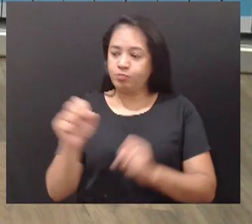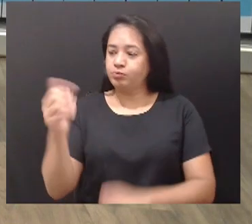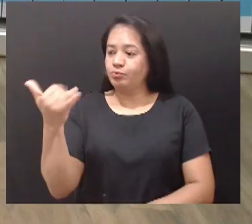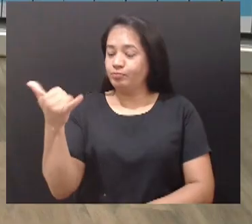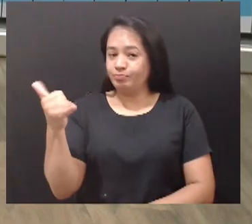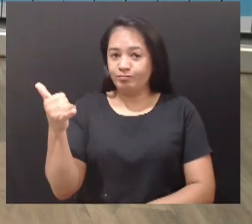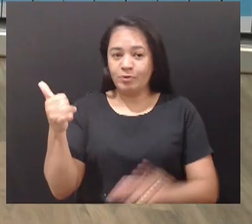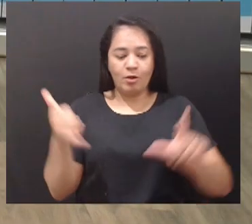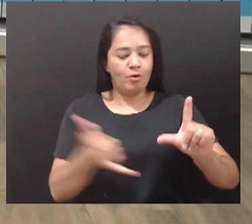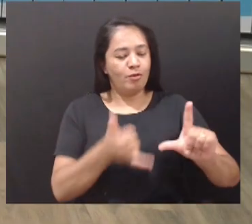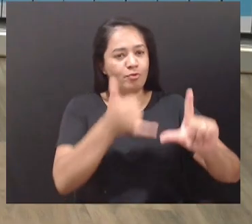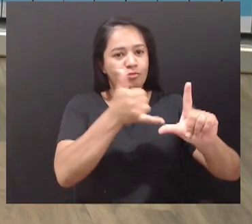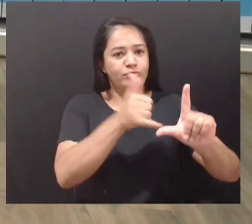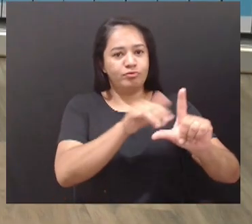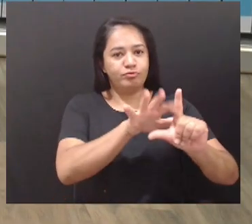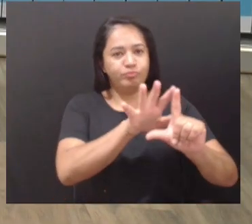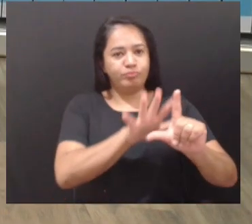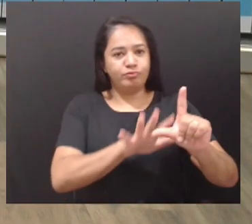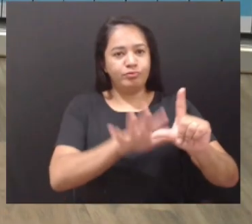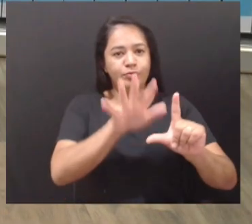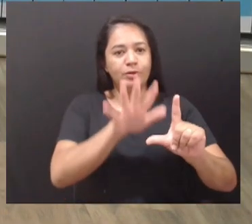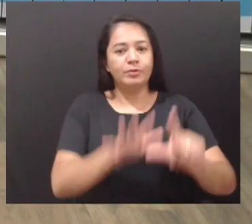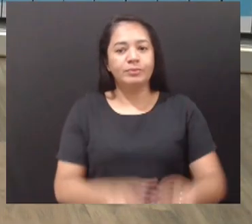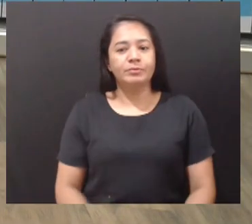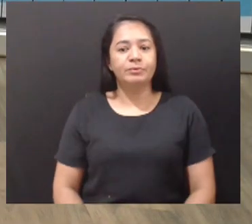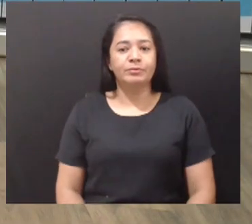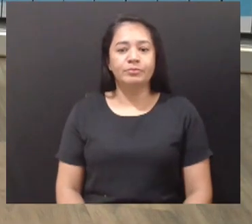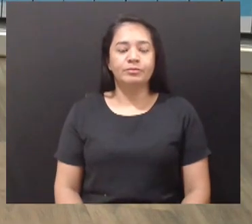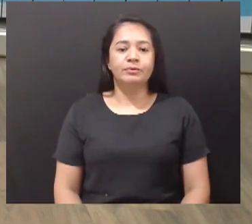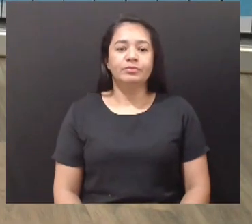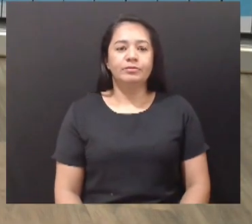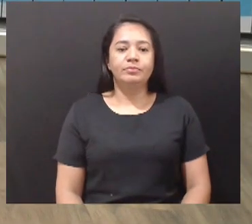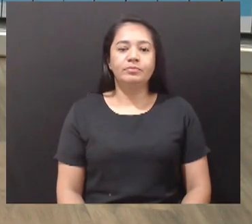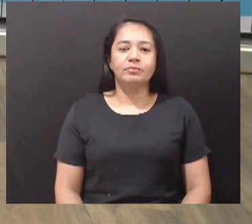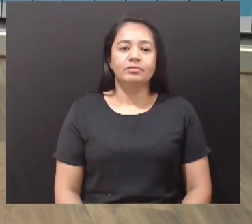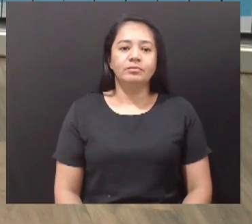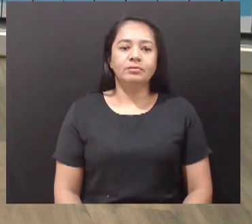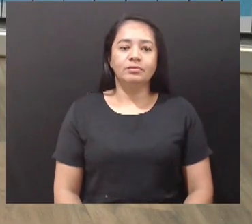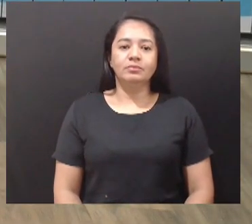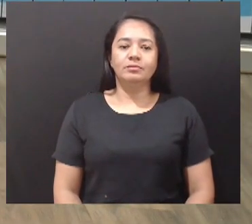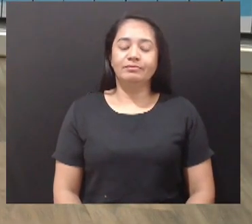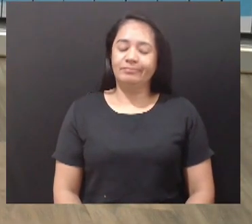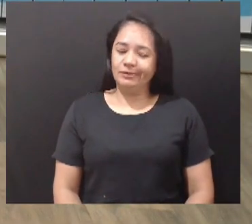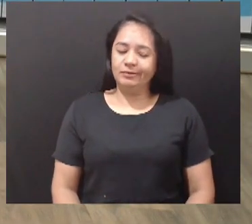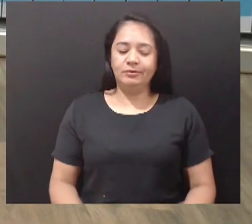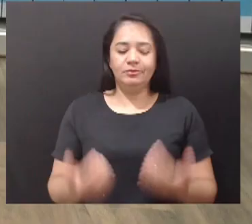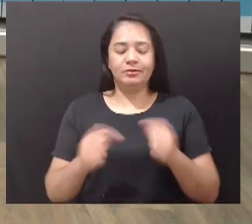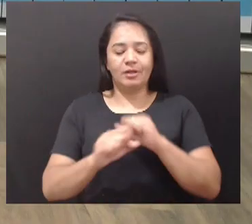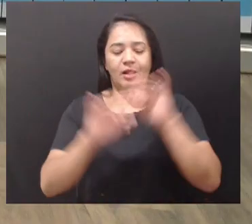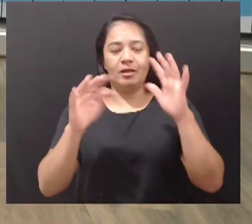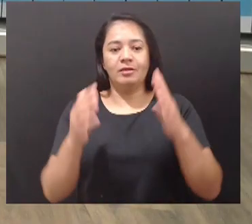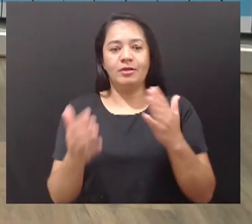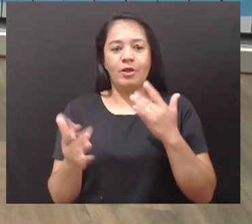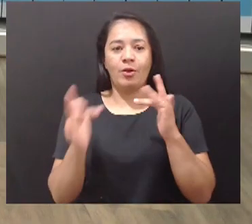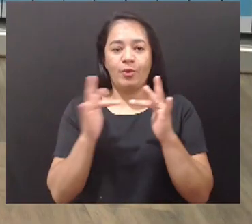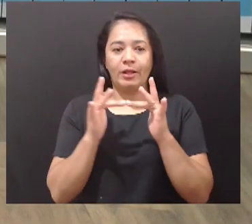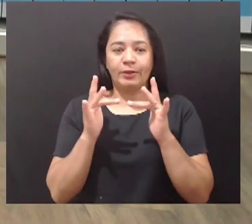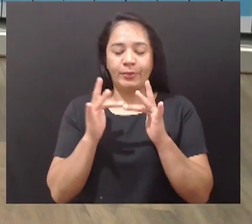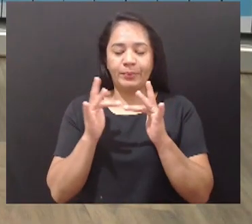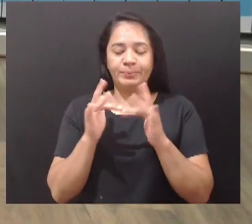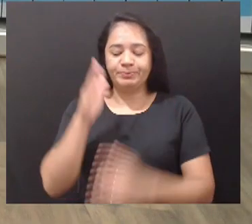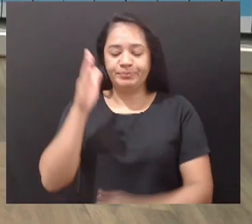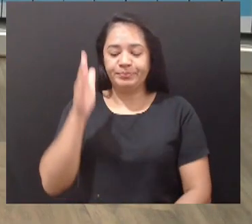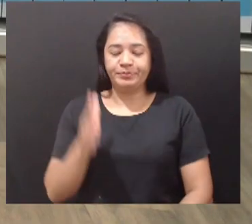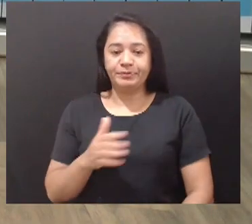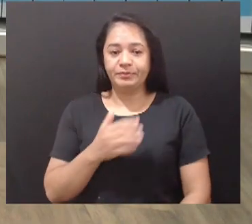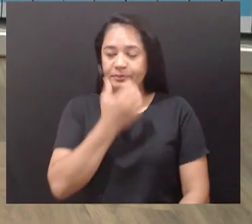a câmera do seu celular para o QR Code que aparece aí na sua tela e, claro, entrar em contato direto com a gente.